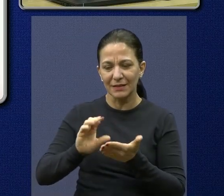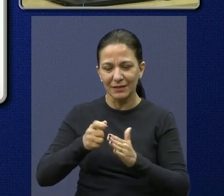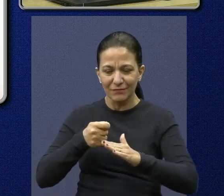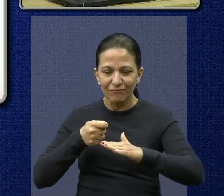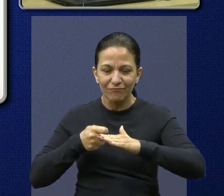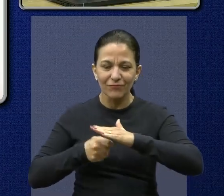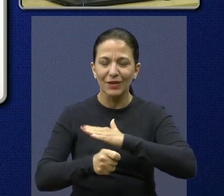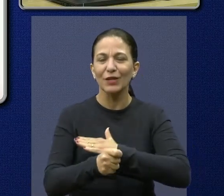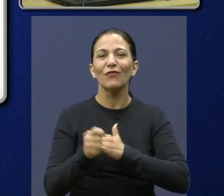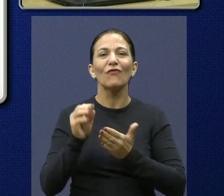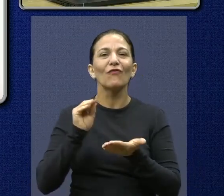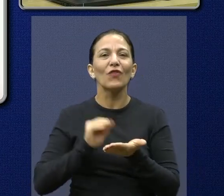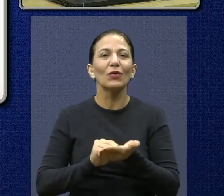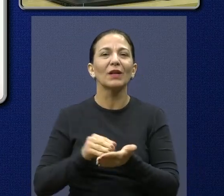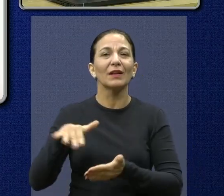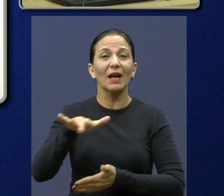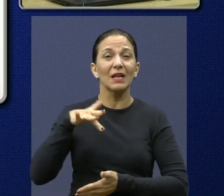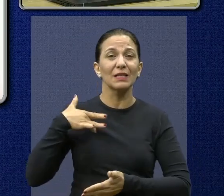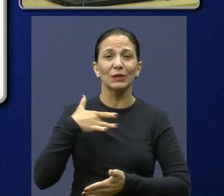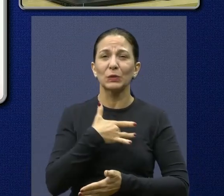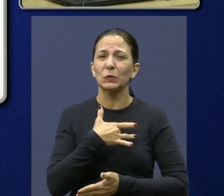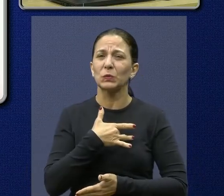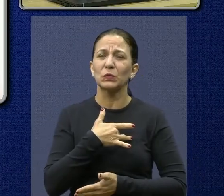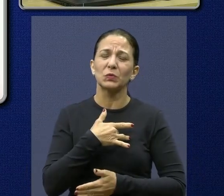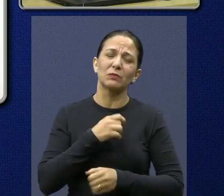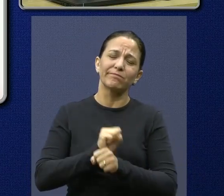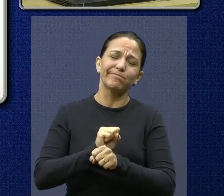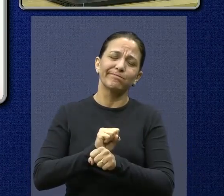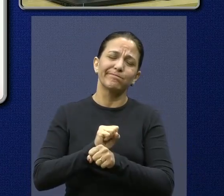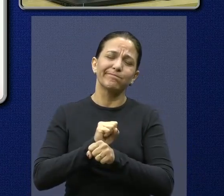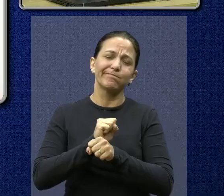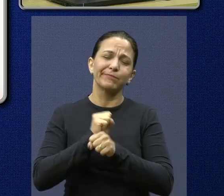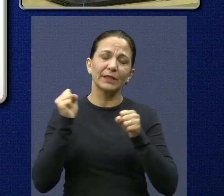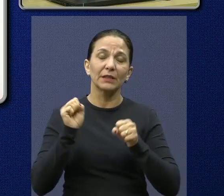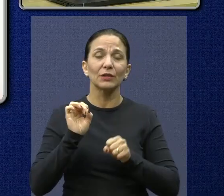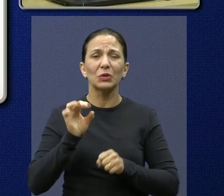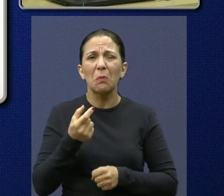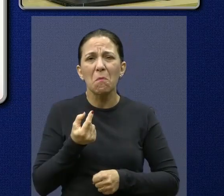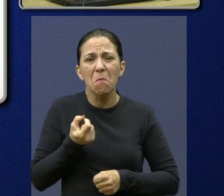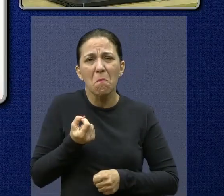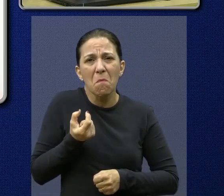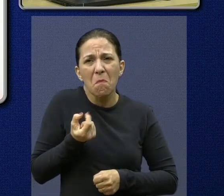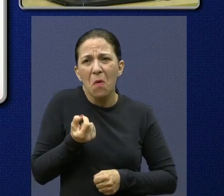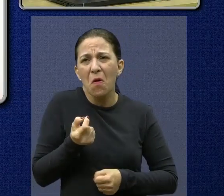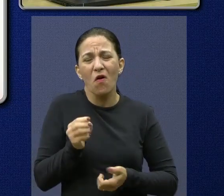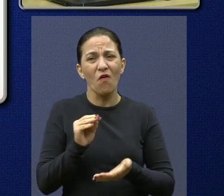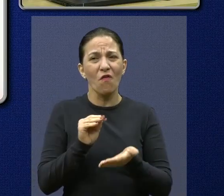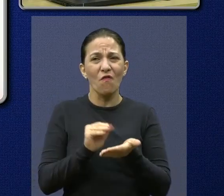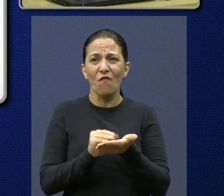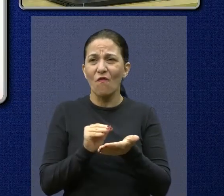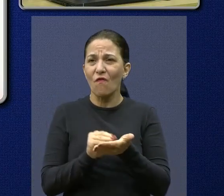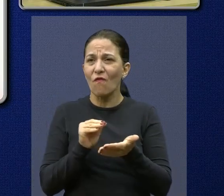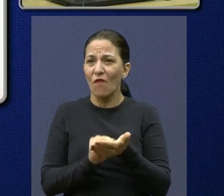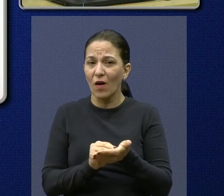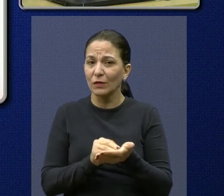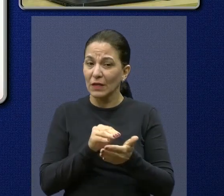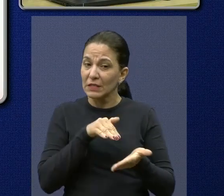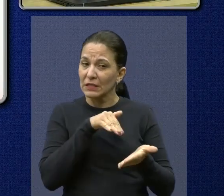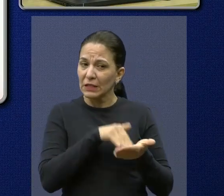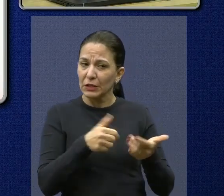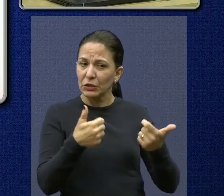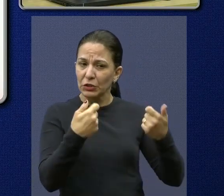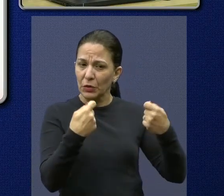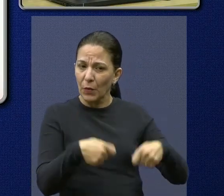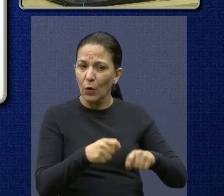saúde, não dá. A gente só vê escárnios. Quando nessa regulamentação que eu estava comentando, né, lá das secretarias de aposta, o que